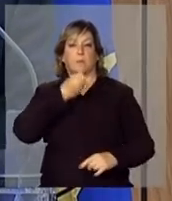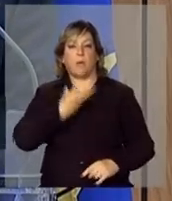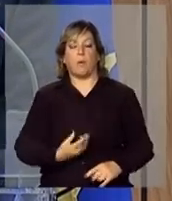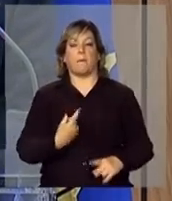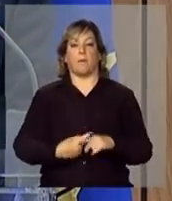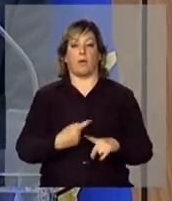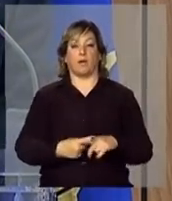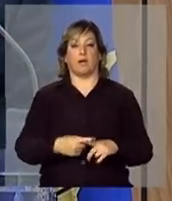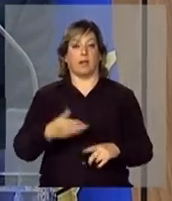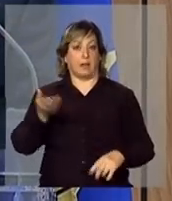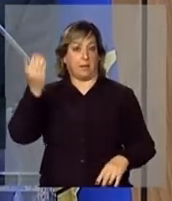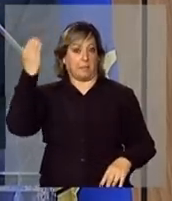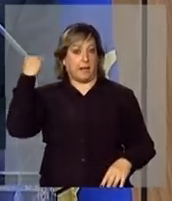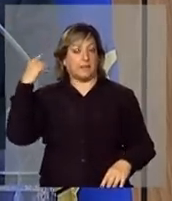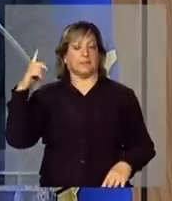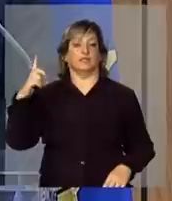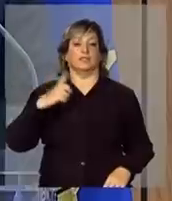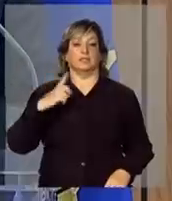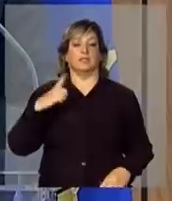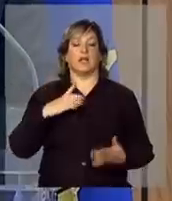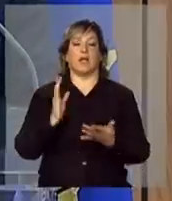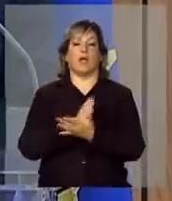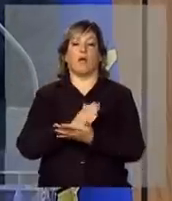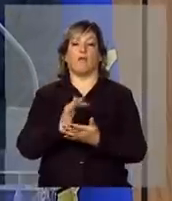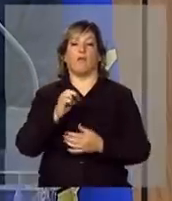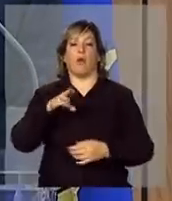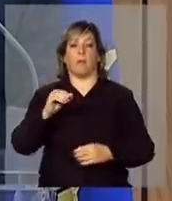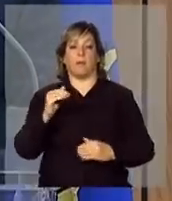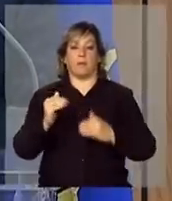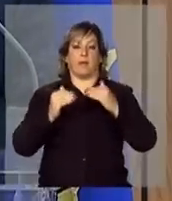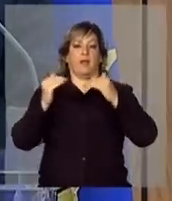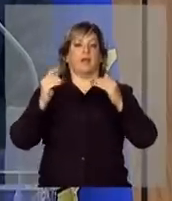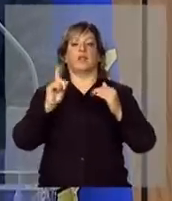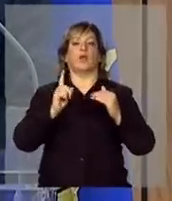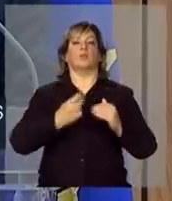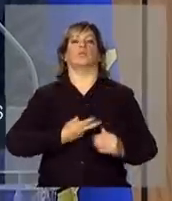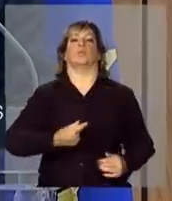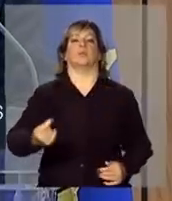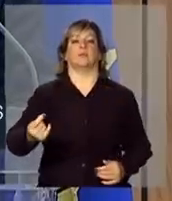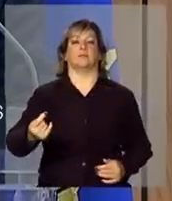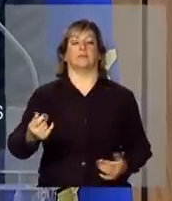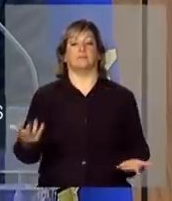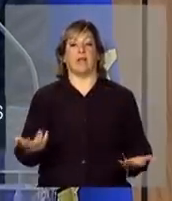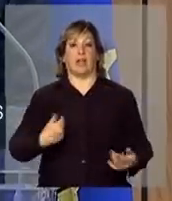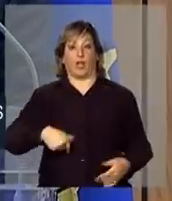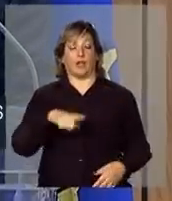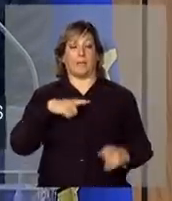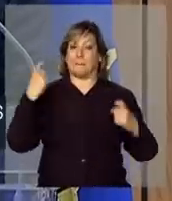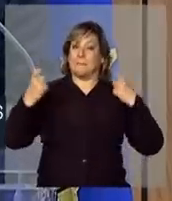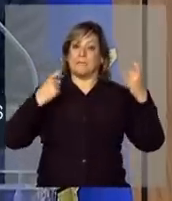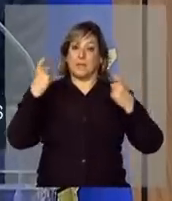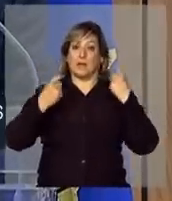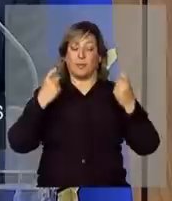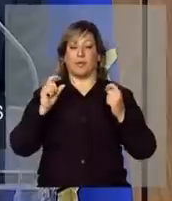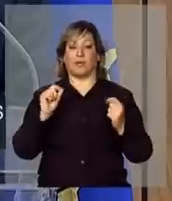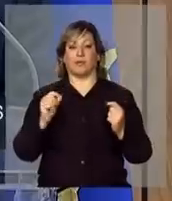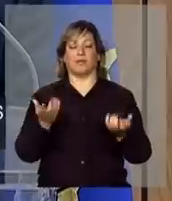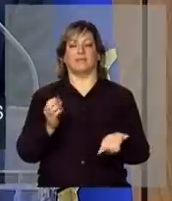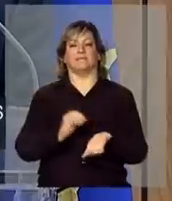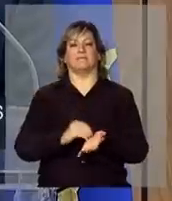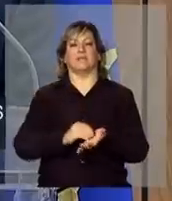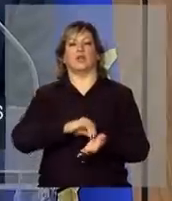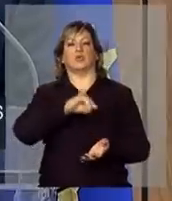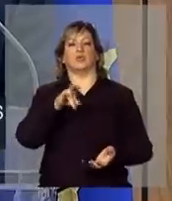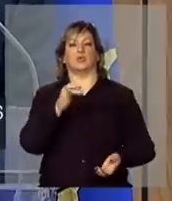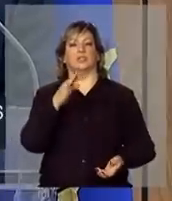passado que havia algumas formas de crescimento que não eram sustentáveis. E porque estamos preocupados com a injustiça que